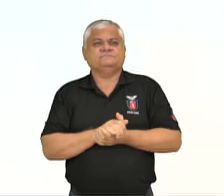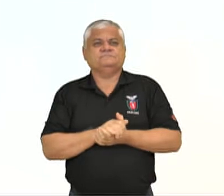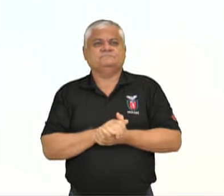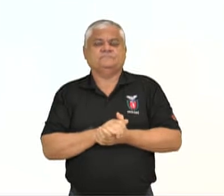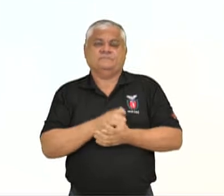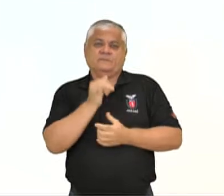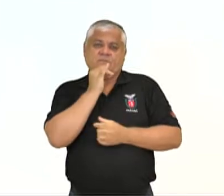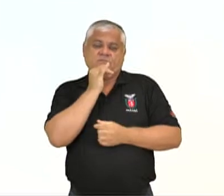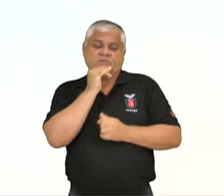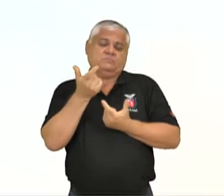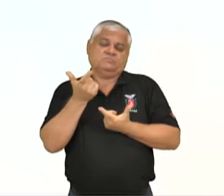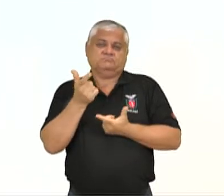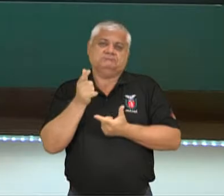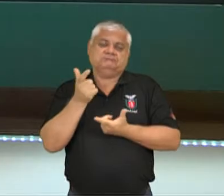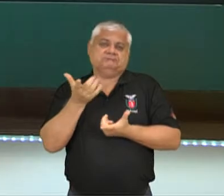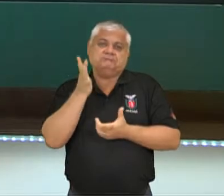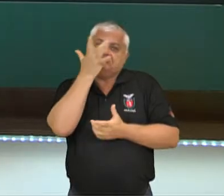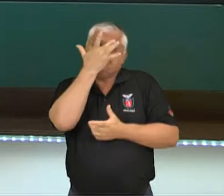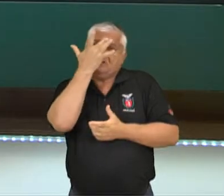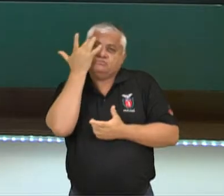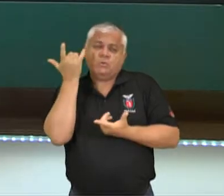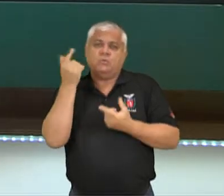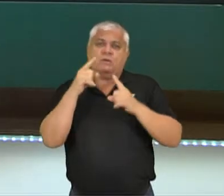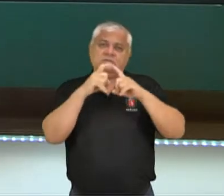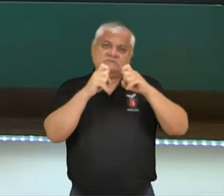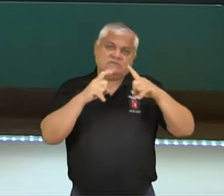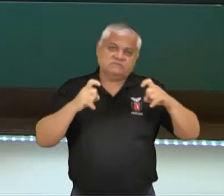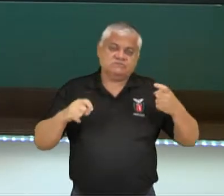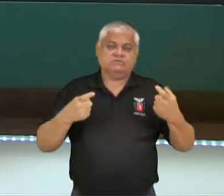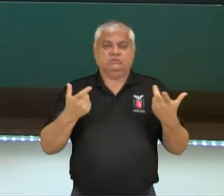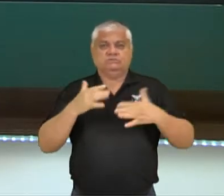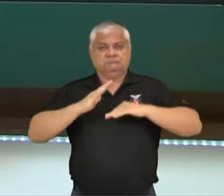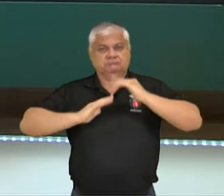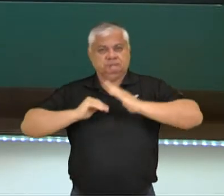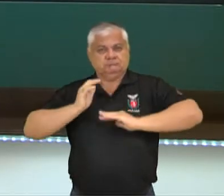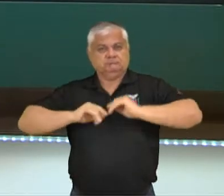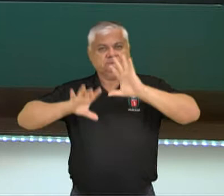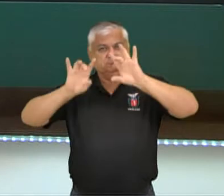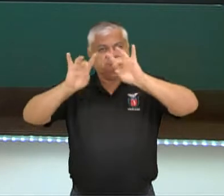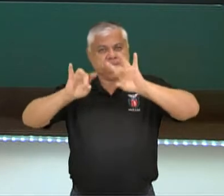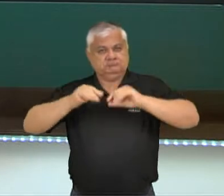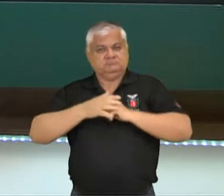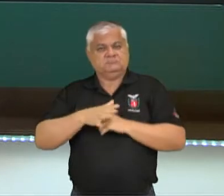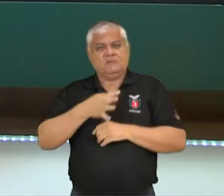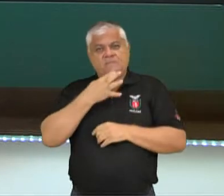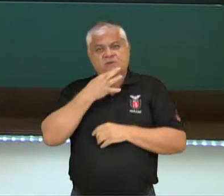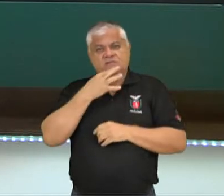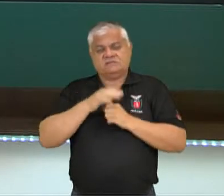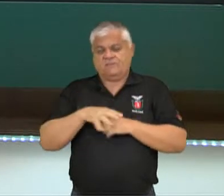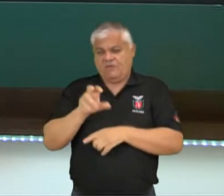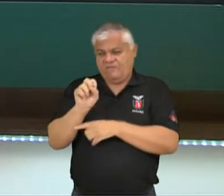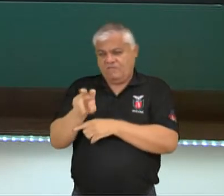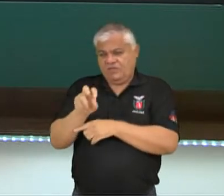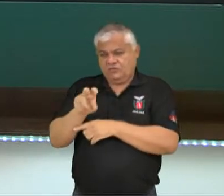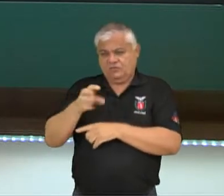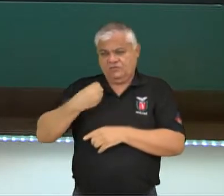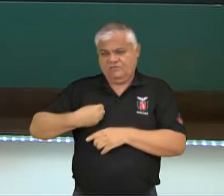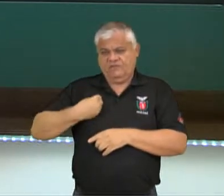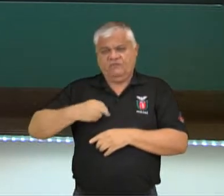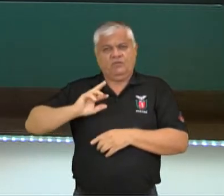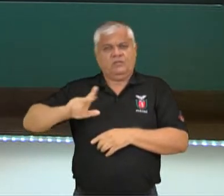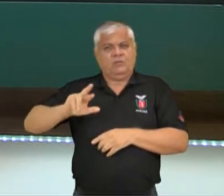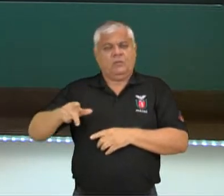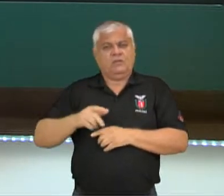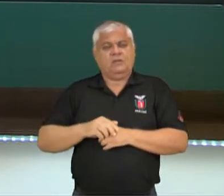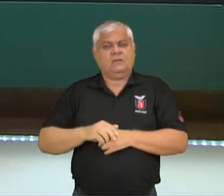Se alguns cientistas, vamos começar aí com um questionamento, né? Se alguns cientistas não consideram os vírus como seres vivos,